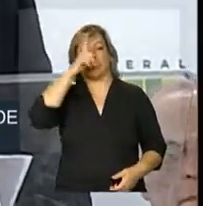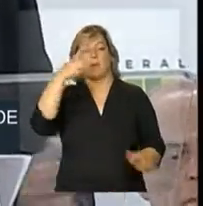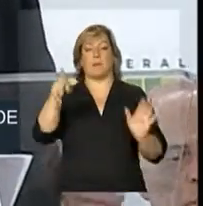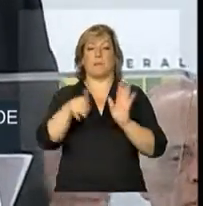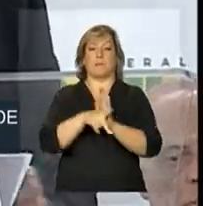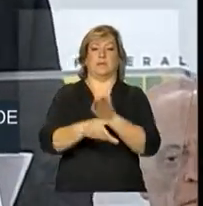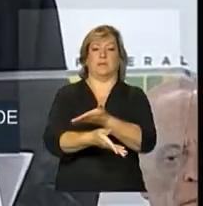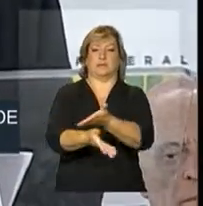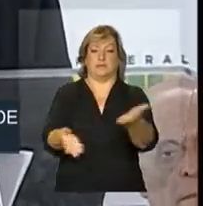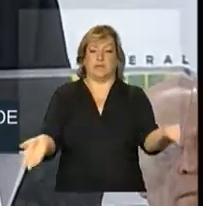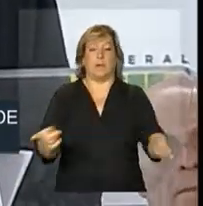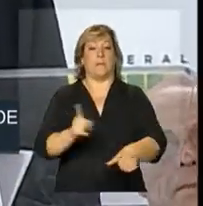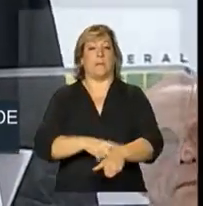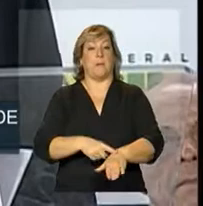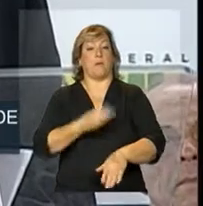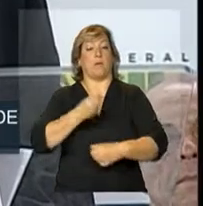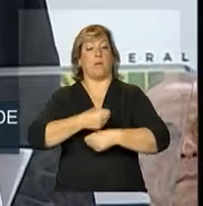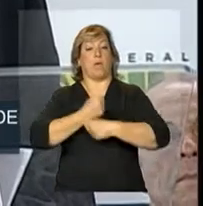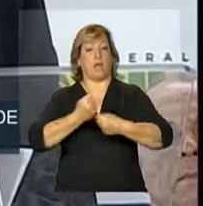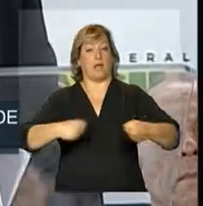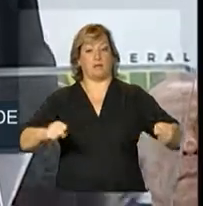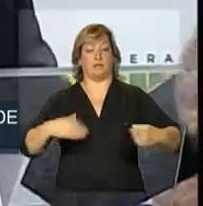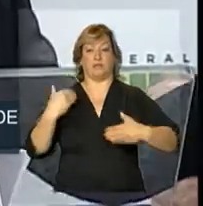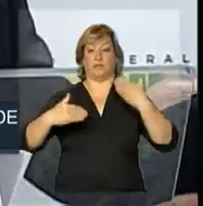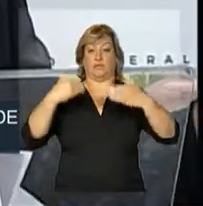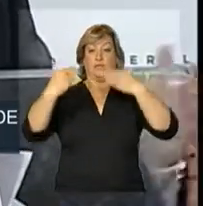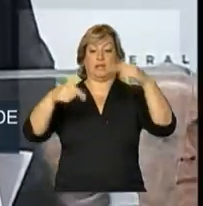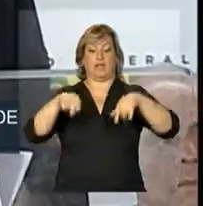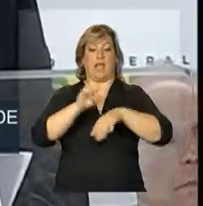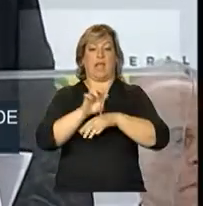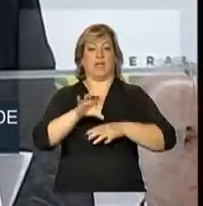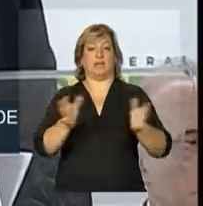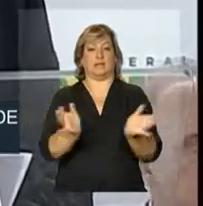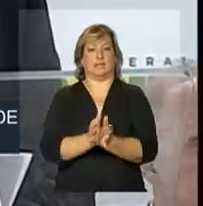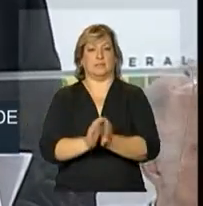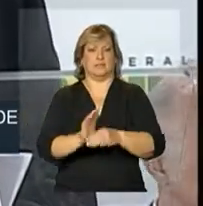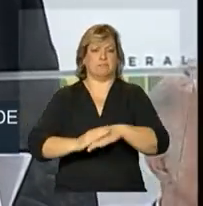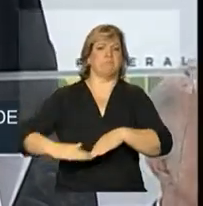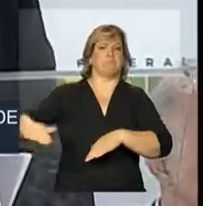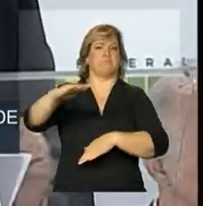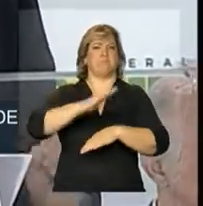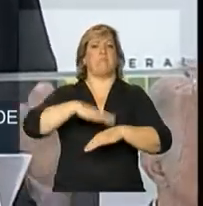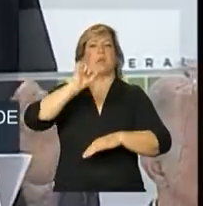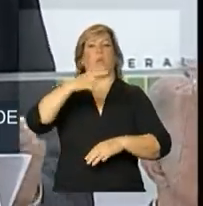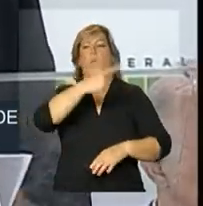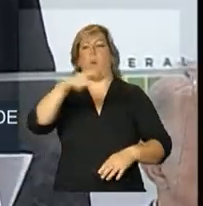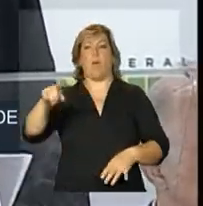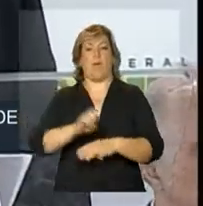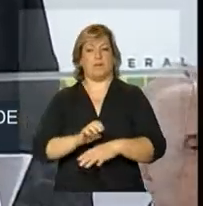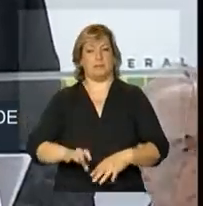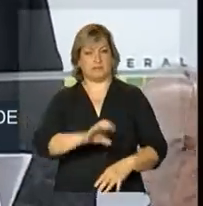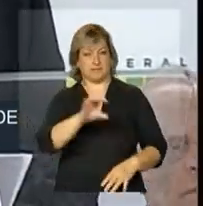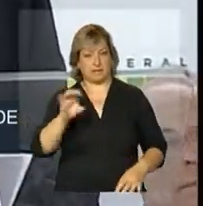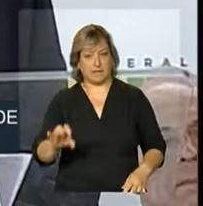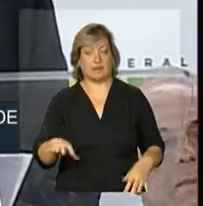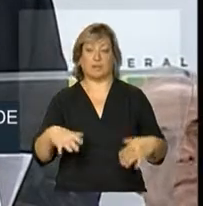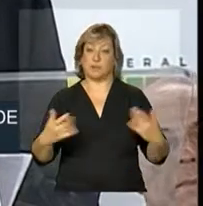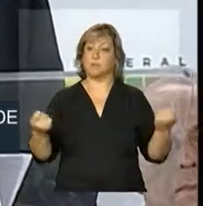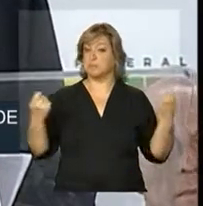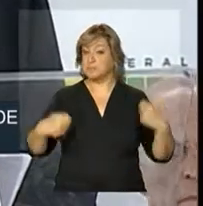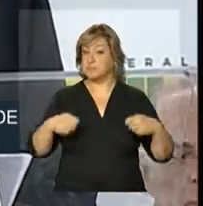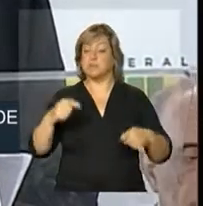com o momento de grande desenvolvimento do Estado, acima da média nacional, se faz necessário pensar em uma